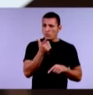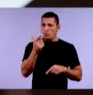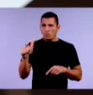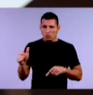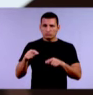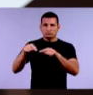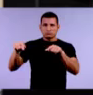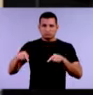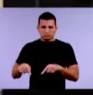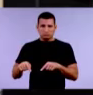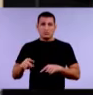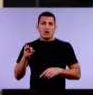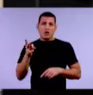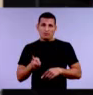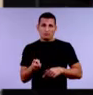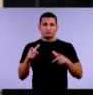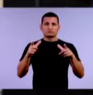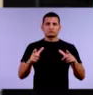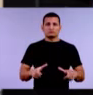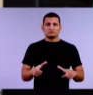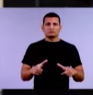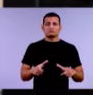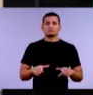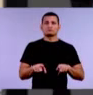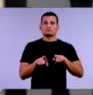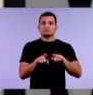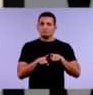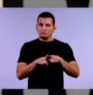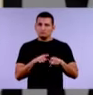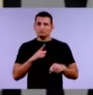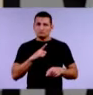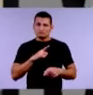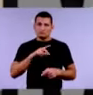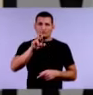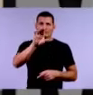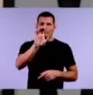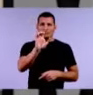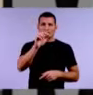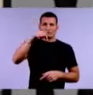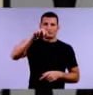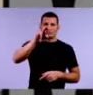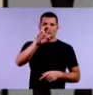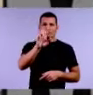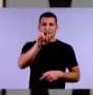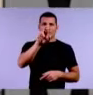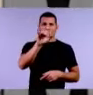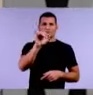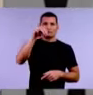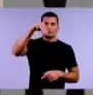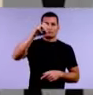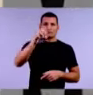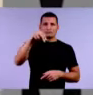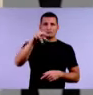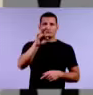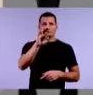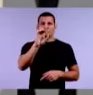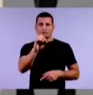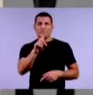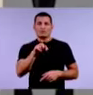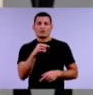do mesmo poder. Também existe o requerimento que nós podemos fazer, requerendo de um outro departamento,